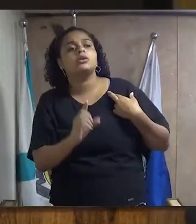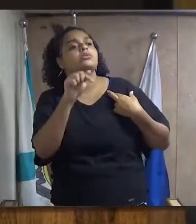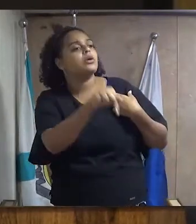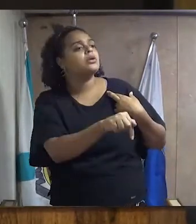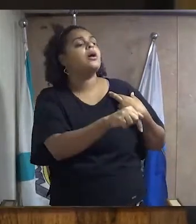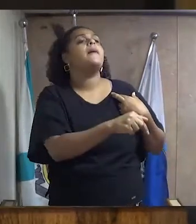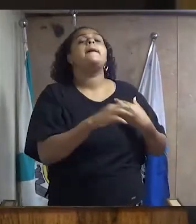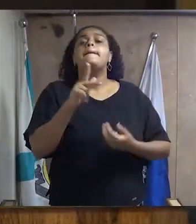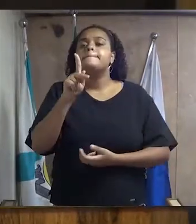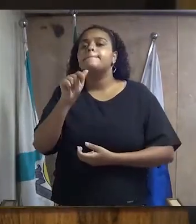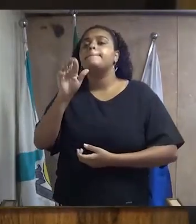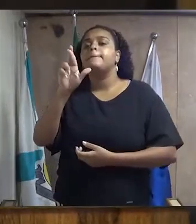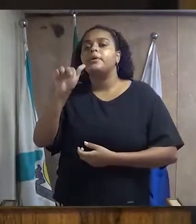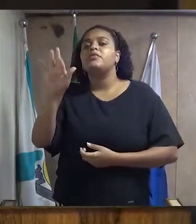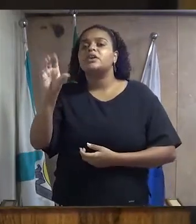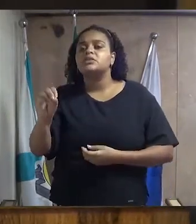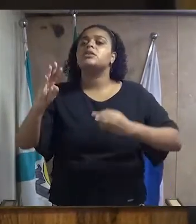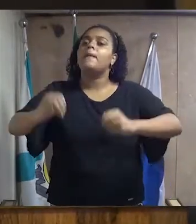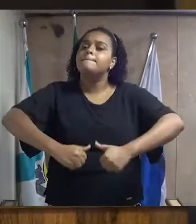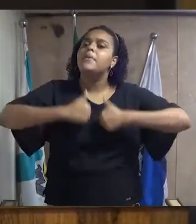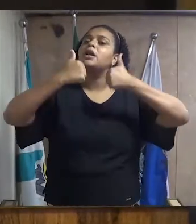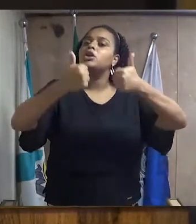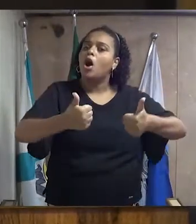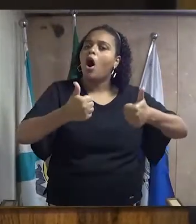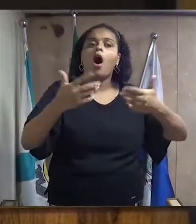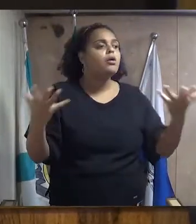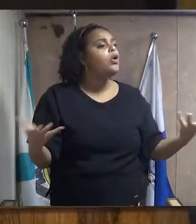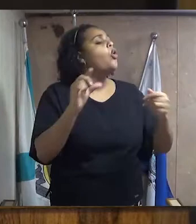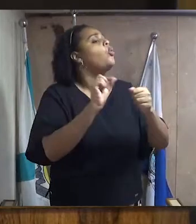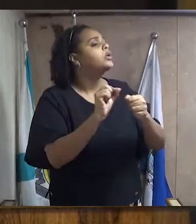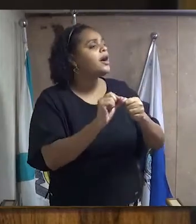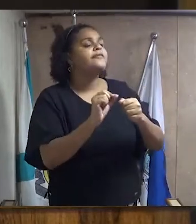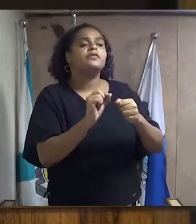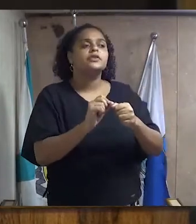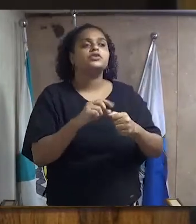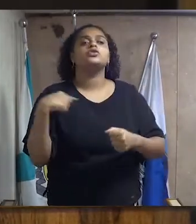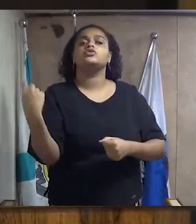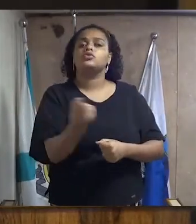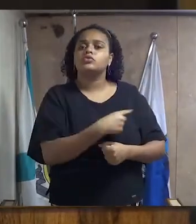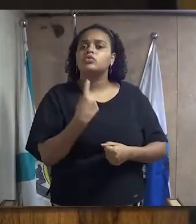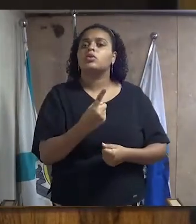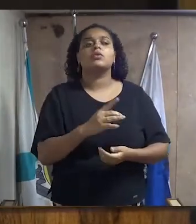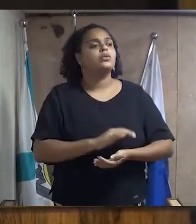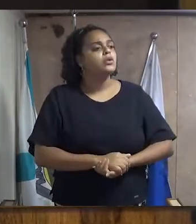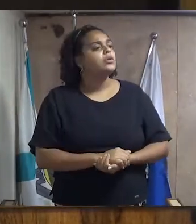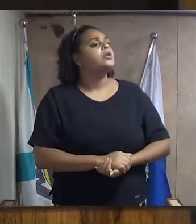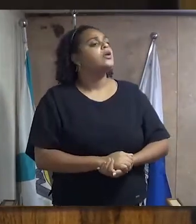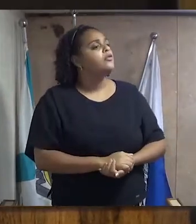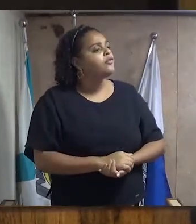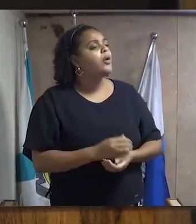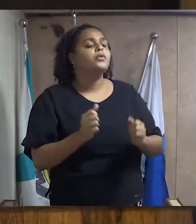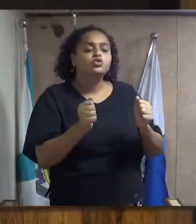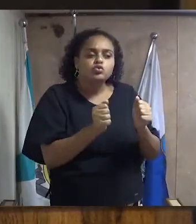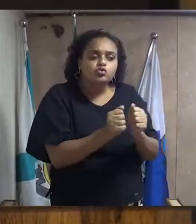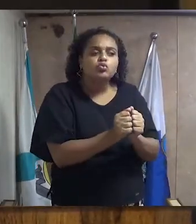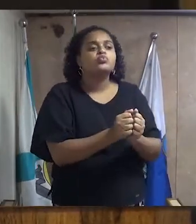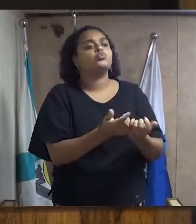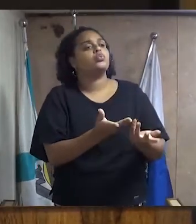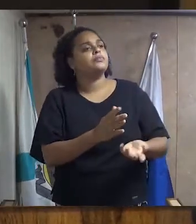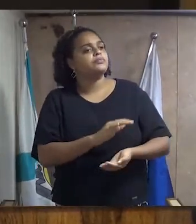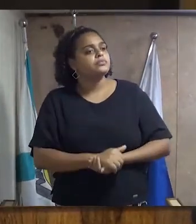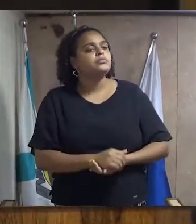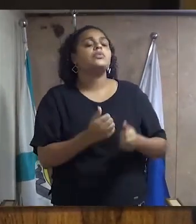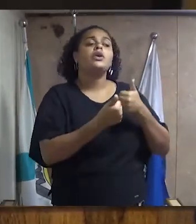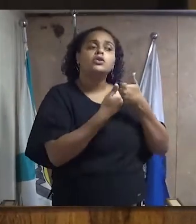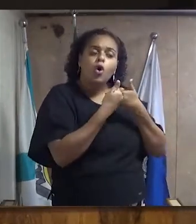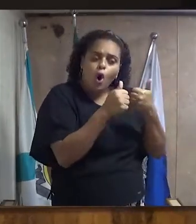é para privatizar, que vai ser melhor, que seja feita a privatização, que os nobres edis, que nós vamos acompanhar de todas as formas. O